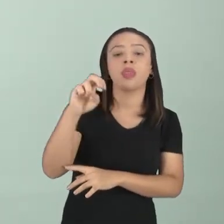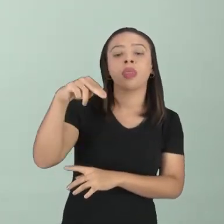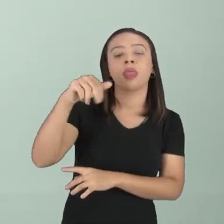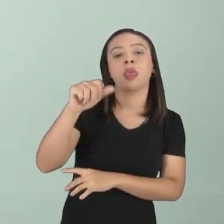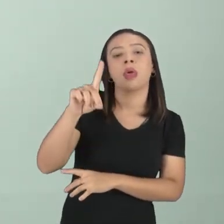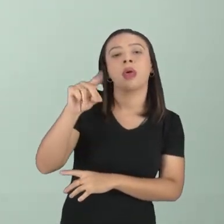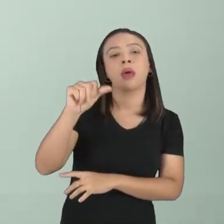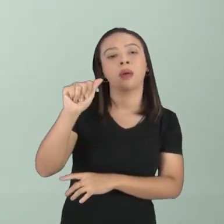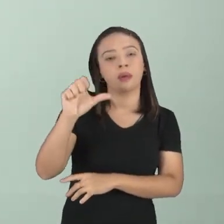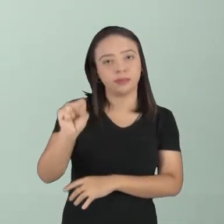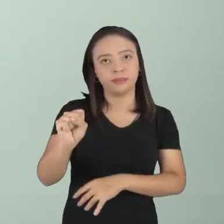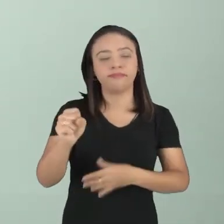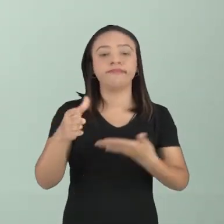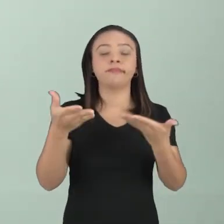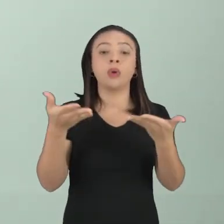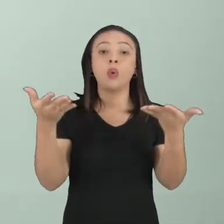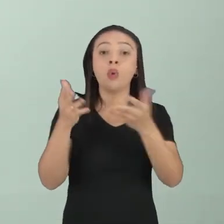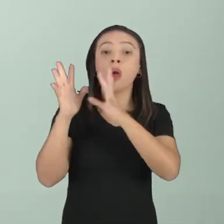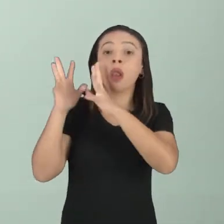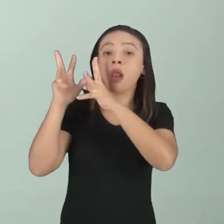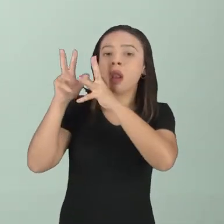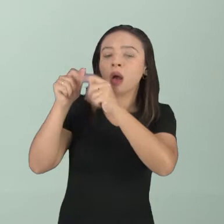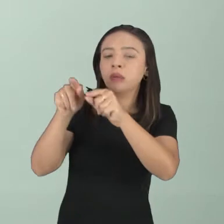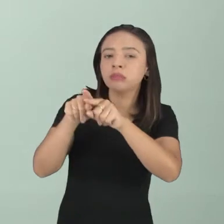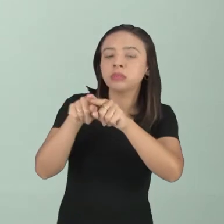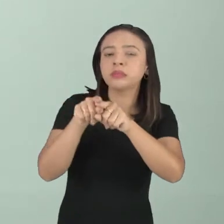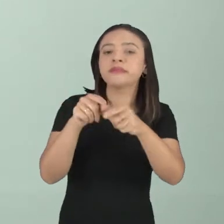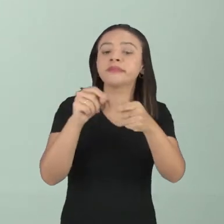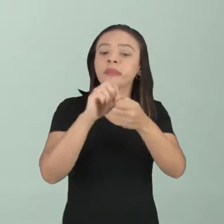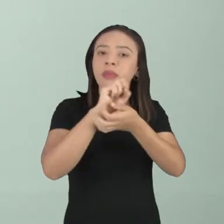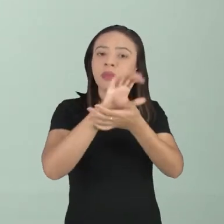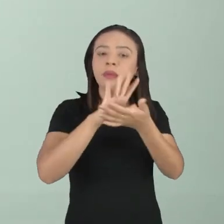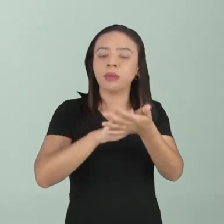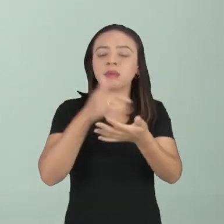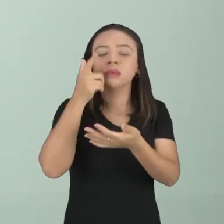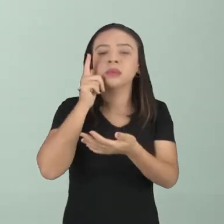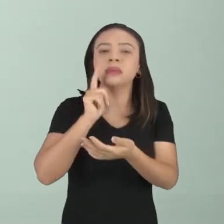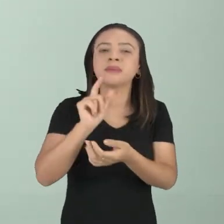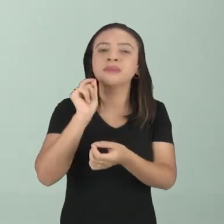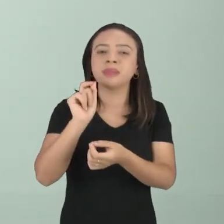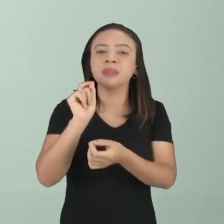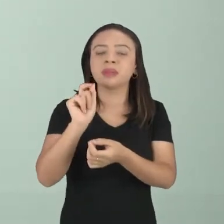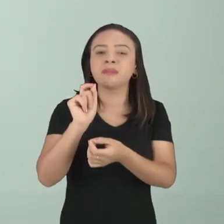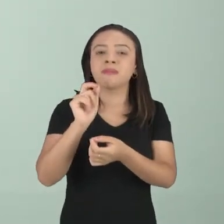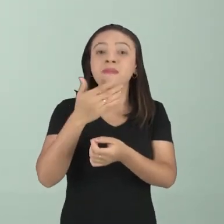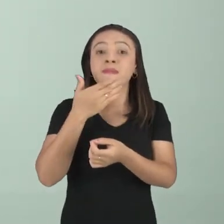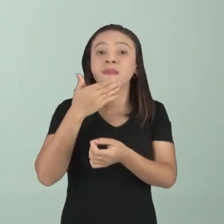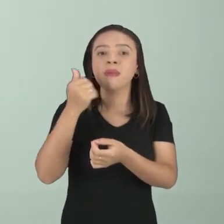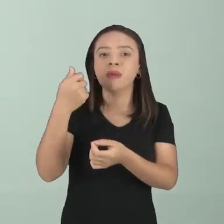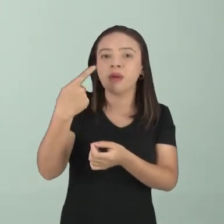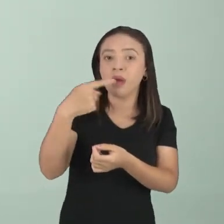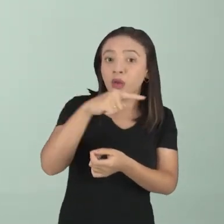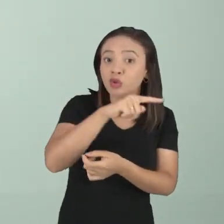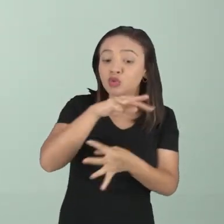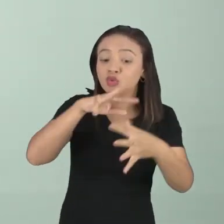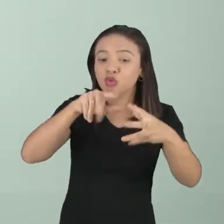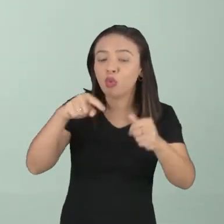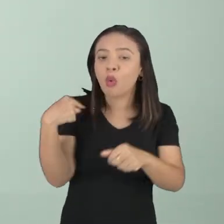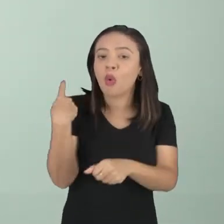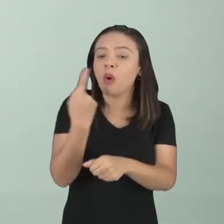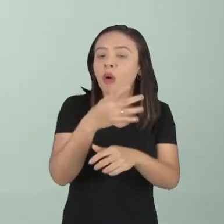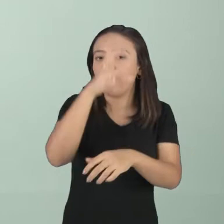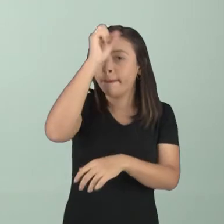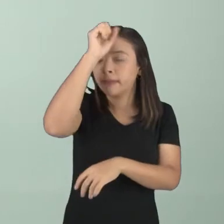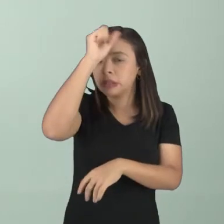tá? Dar uma relembrada e entrar nas atividades para tentar reforçar um pouco o que nós aprendemos na